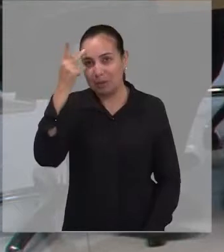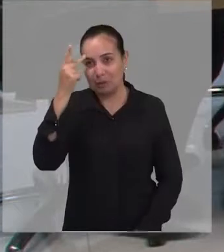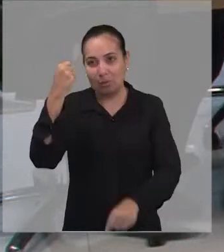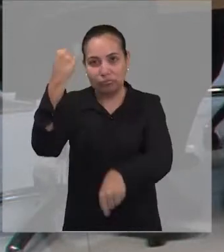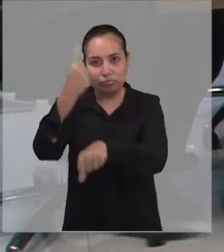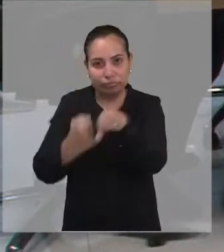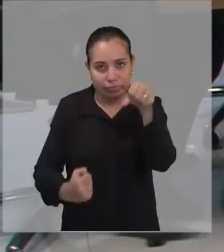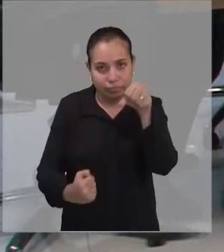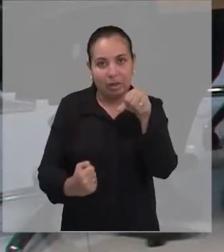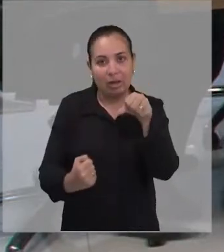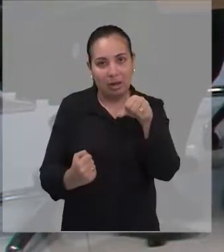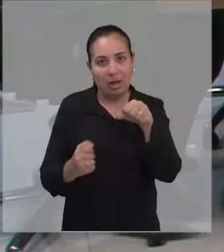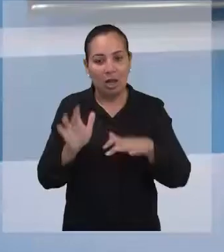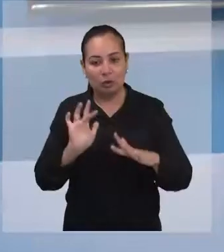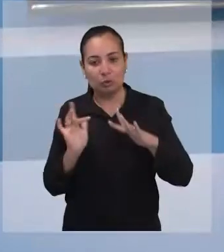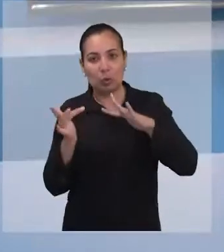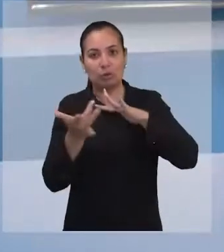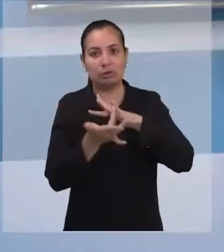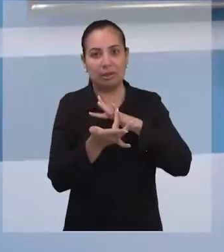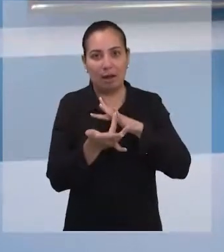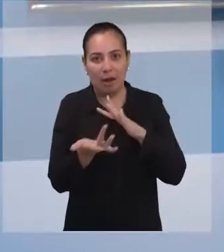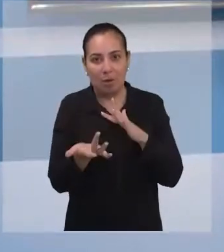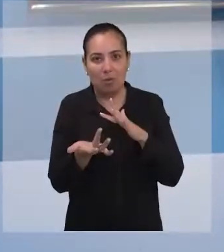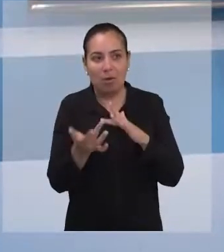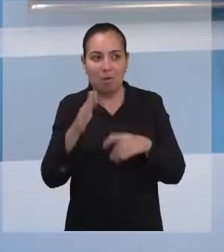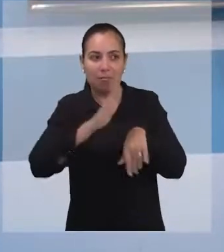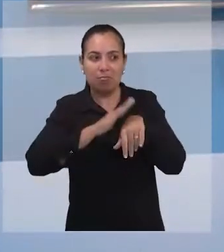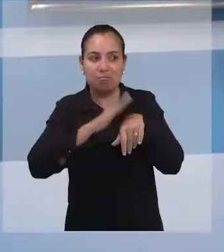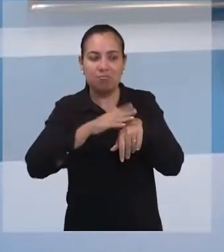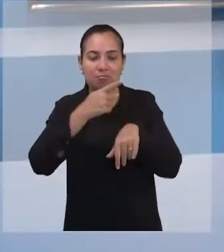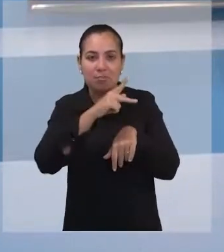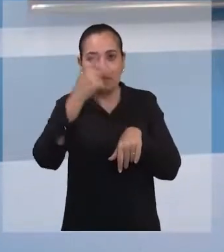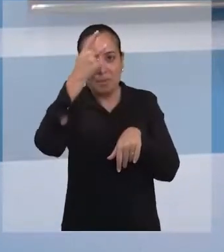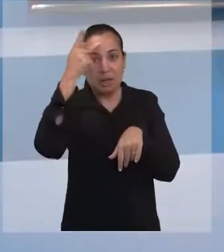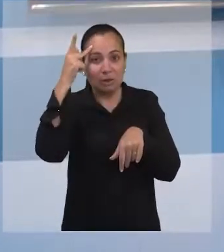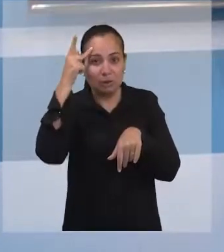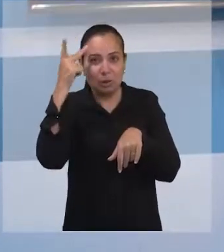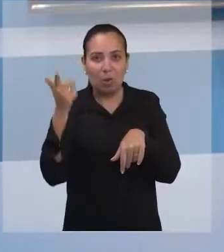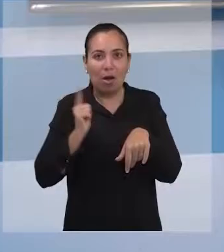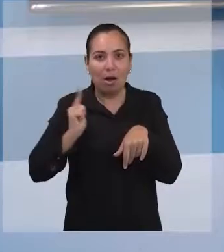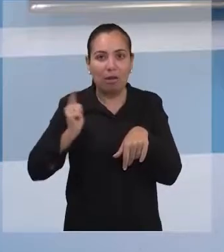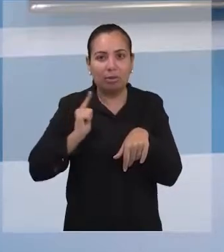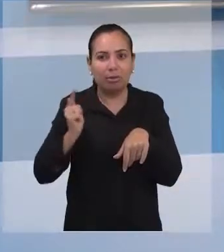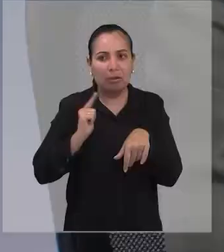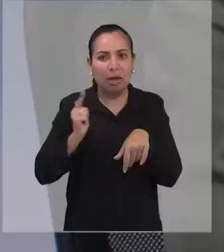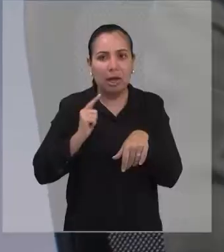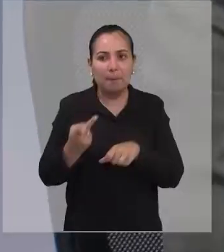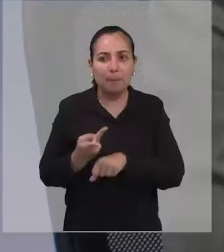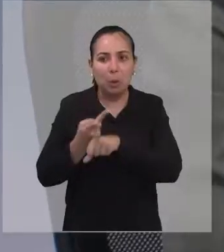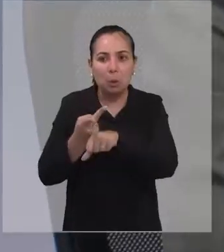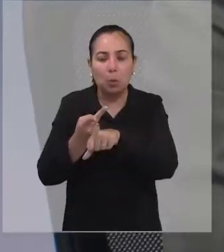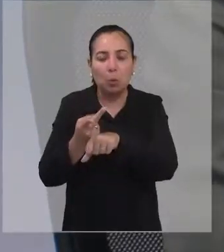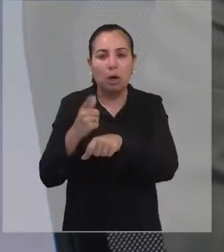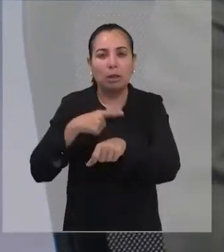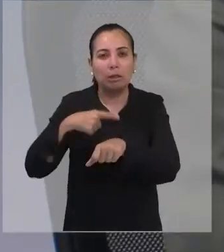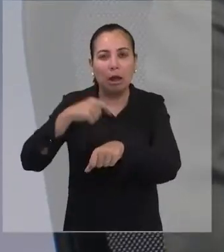digitais, promovidas por gente da casa. E que casa. Então, e que casa, né? Então vamos nós, né?